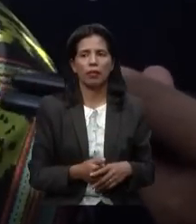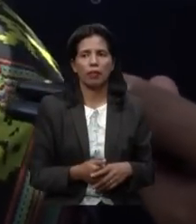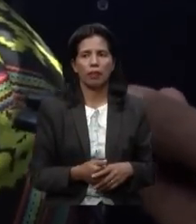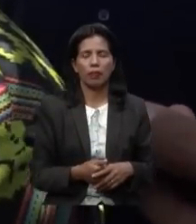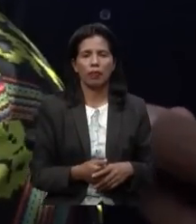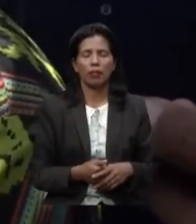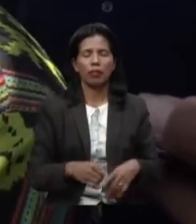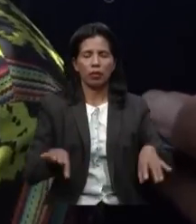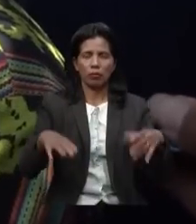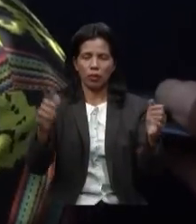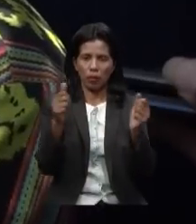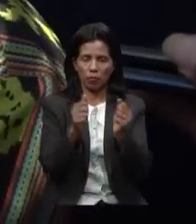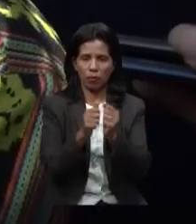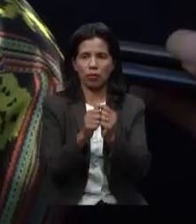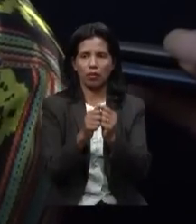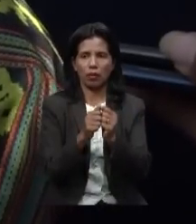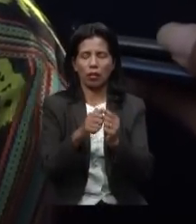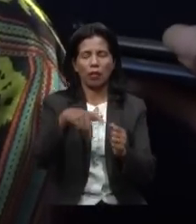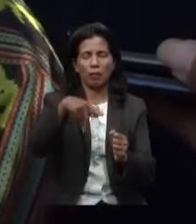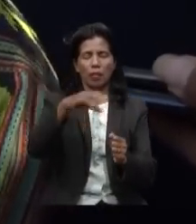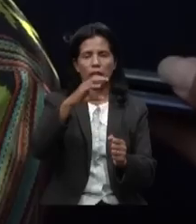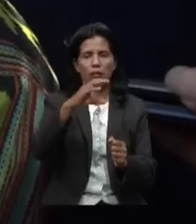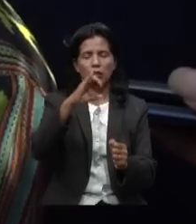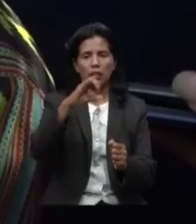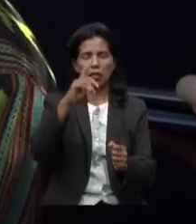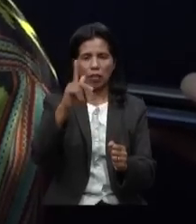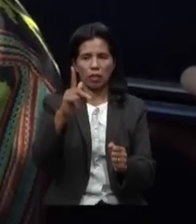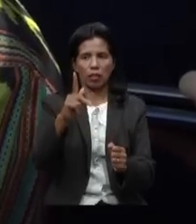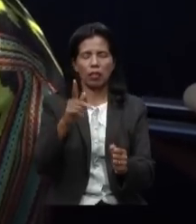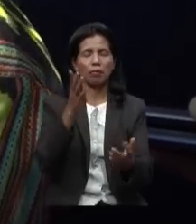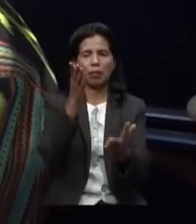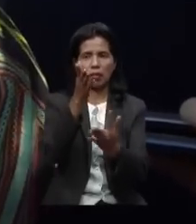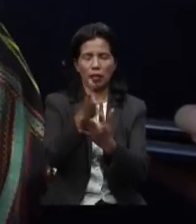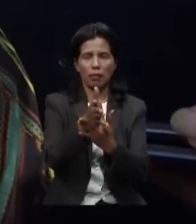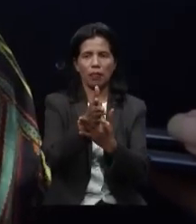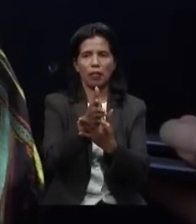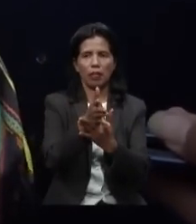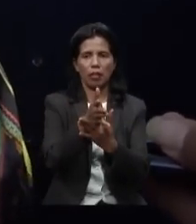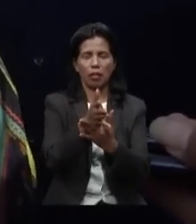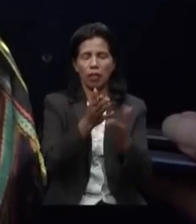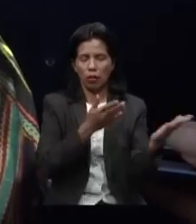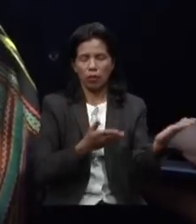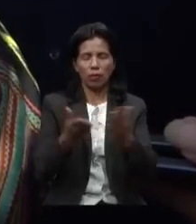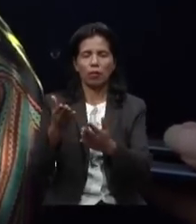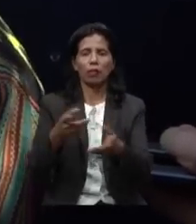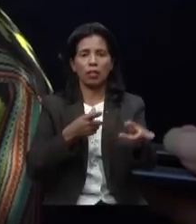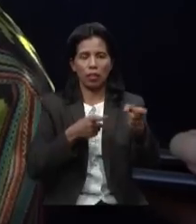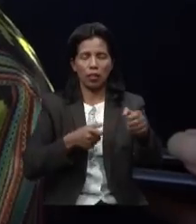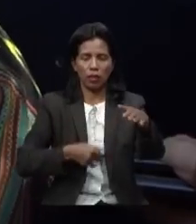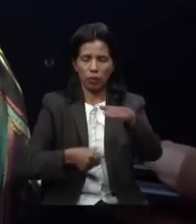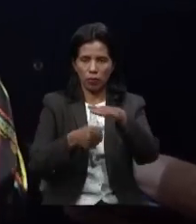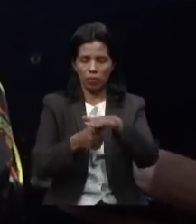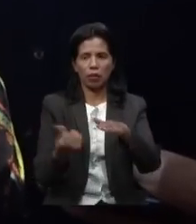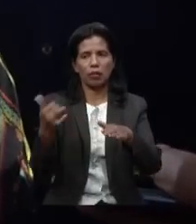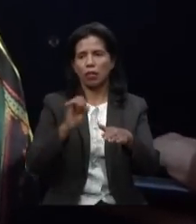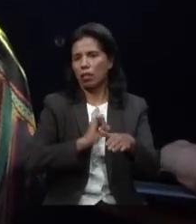saida kordena ko PC batama kilat ilegai sira buat cerne tari ka